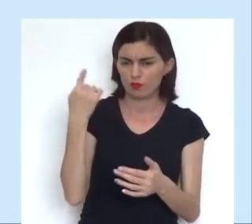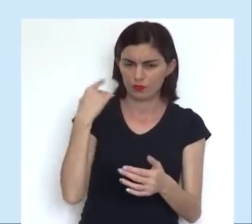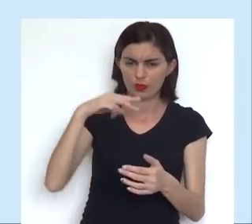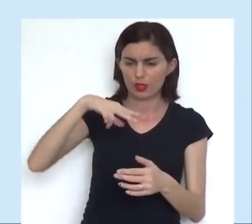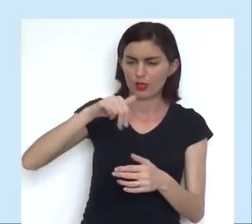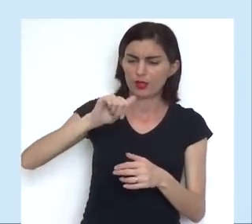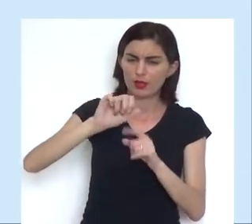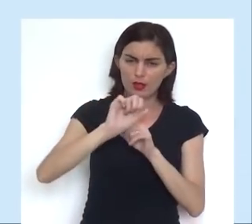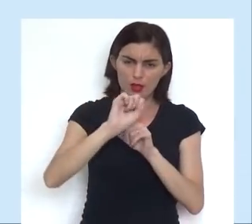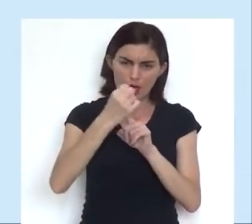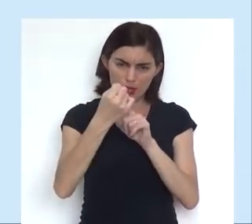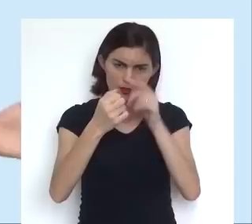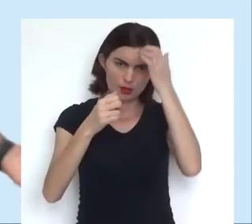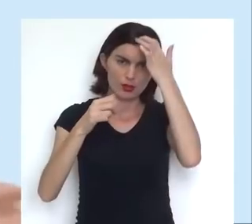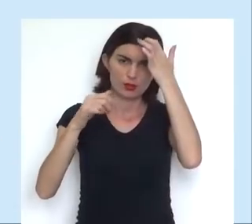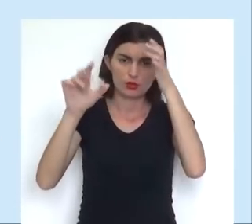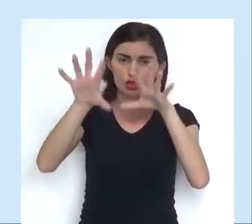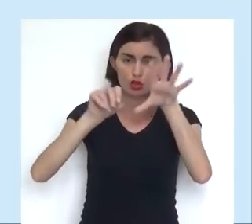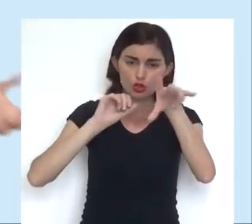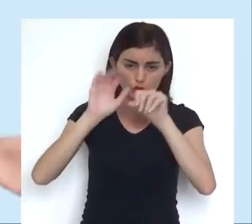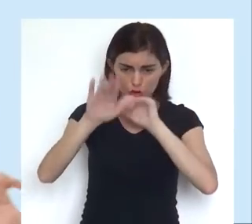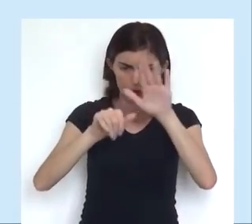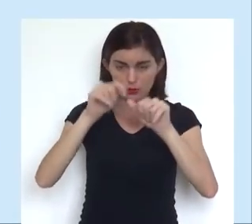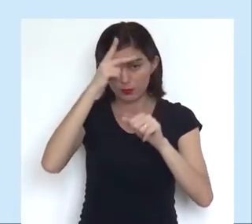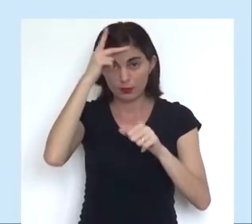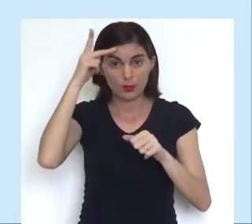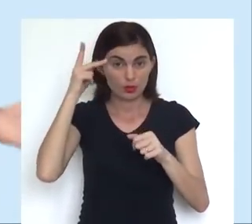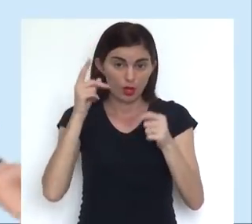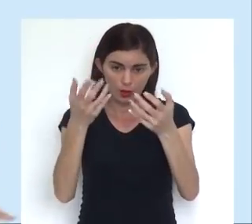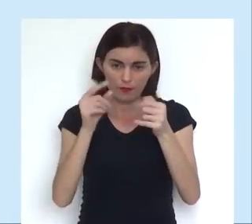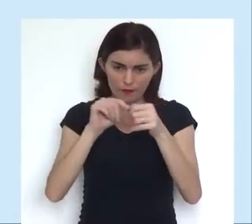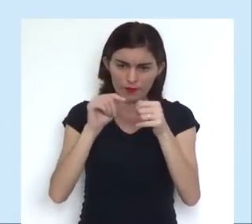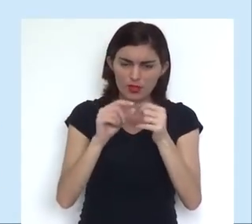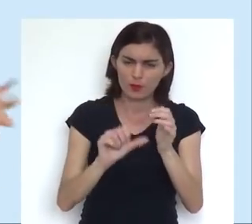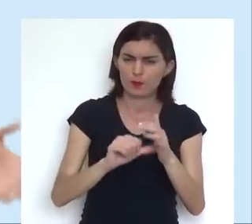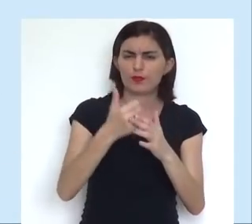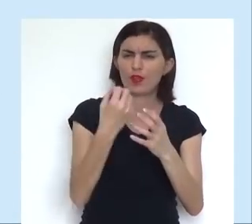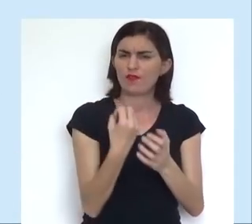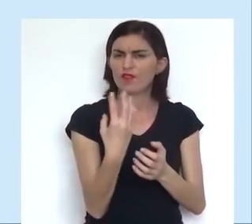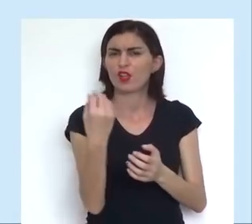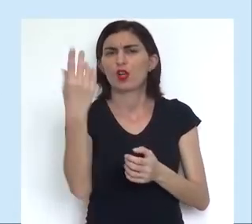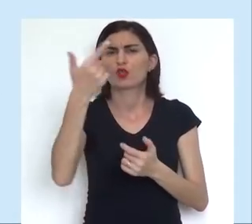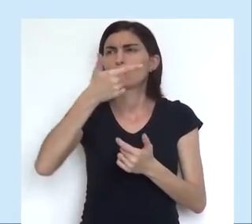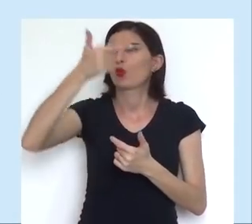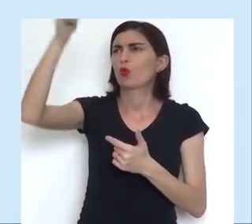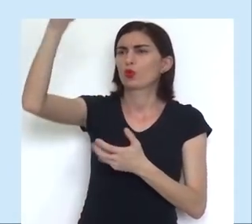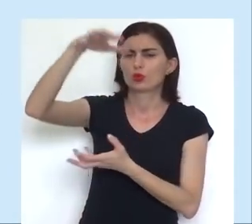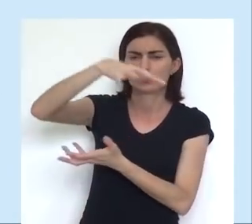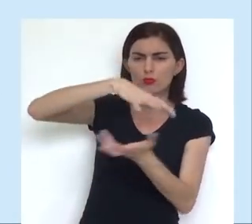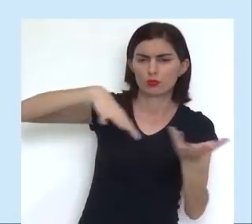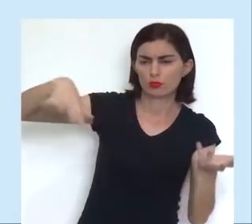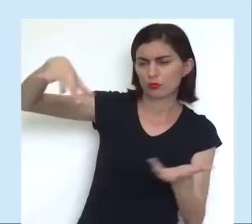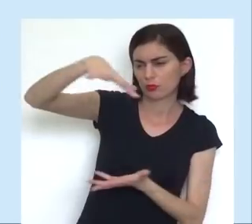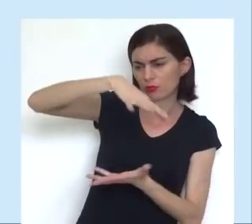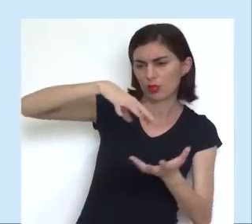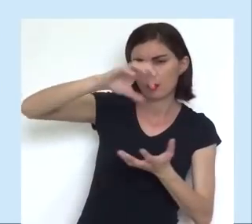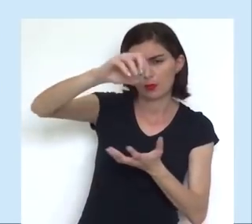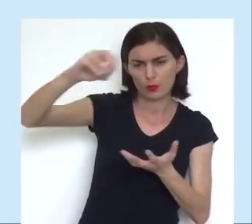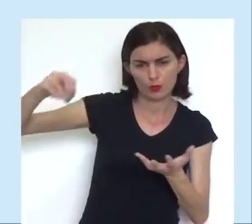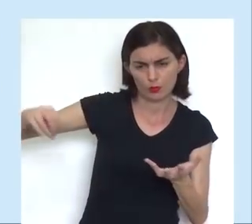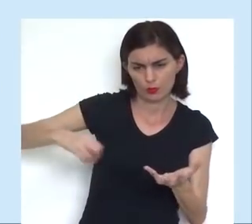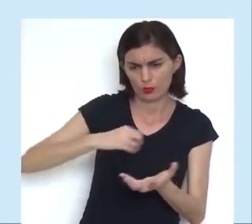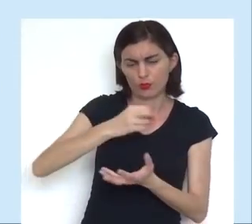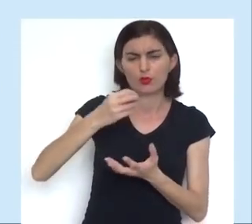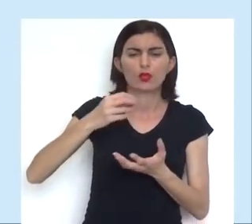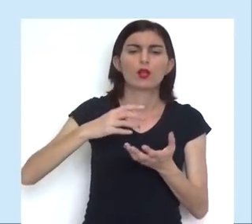recentemente a NASA ela convocou pessoas, né, que quisessem fazer as primeiras viagens para outros planetas, né, para